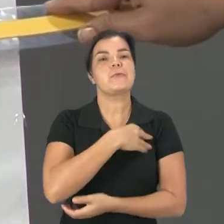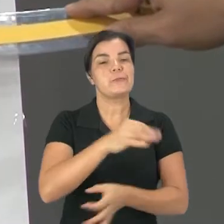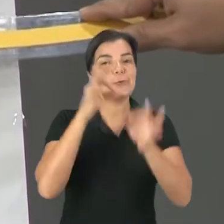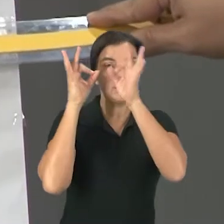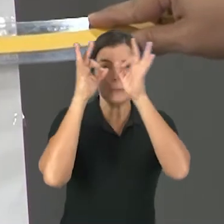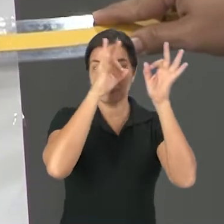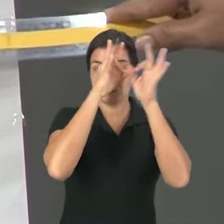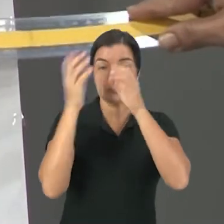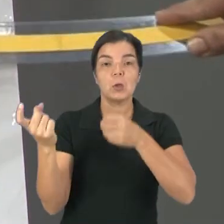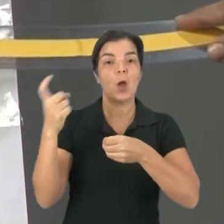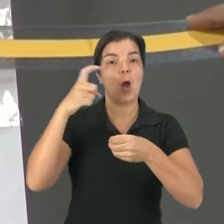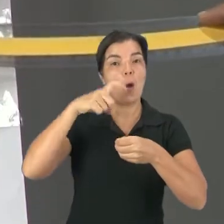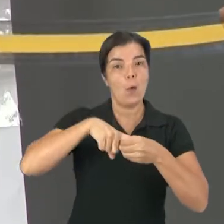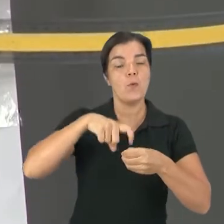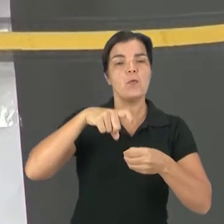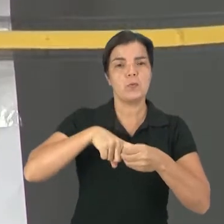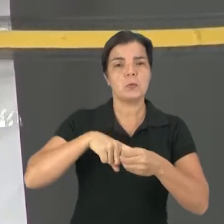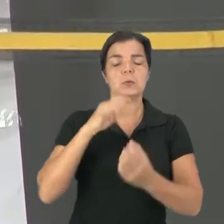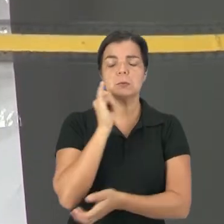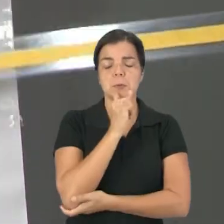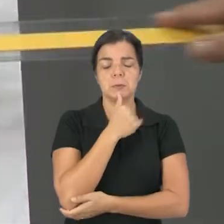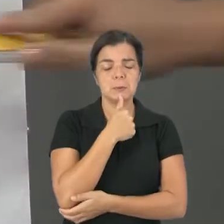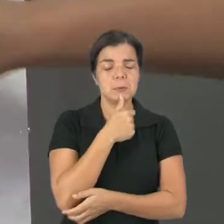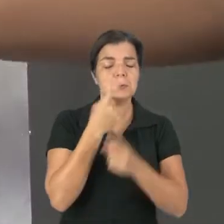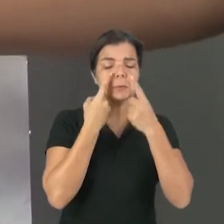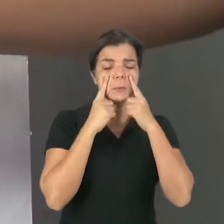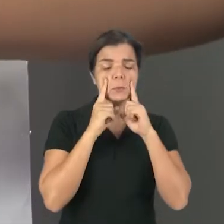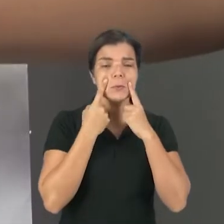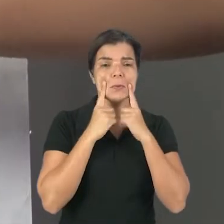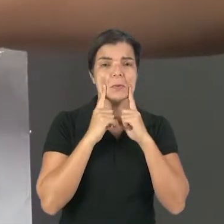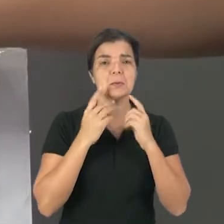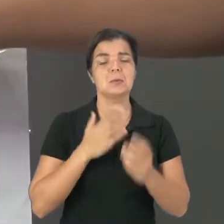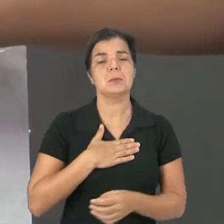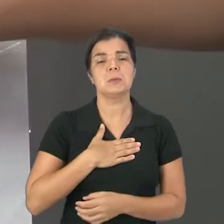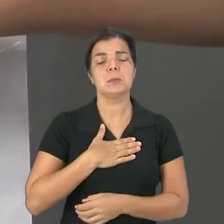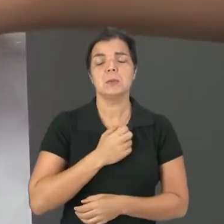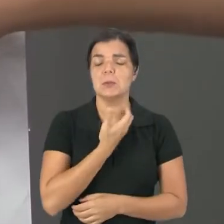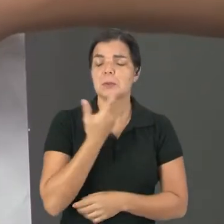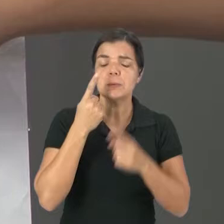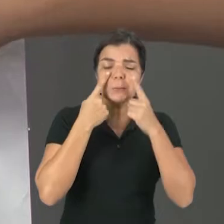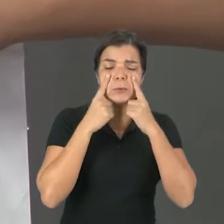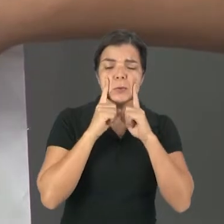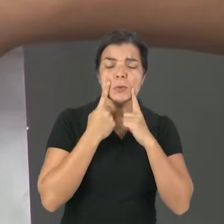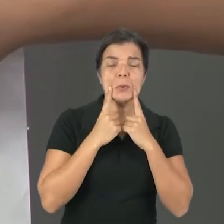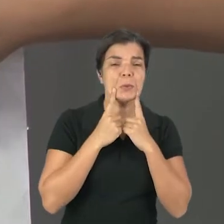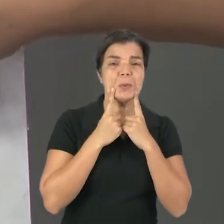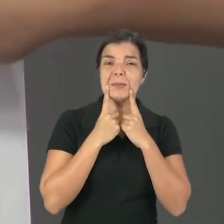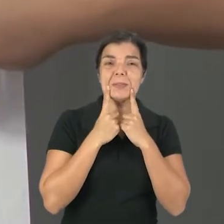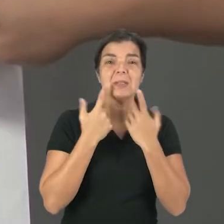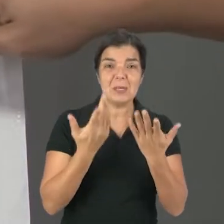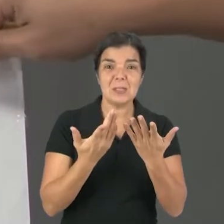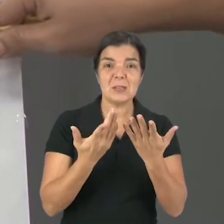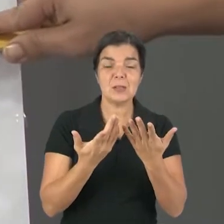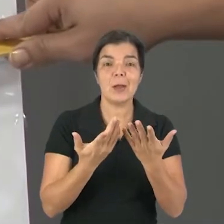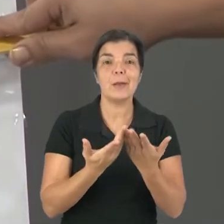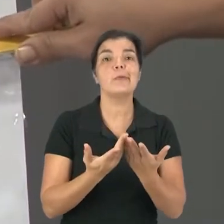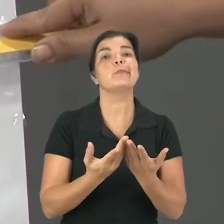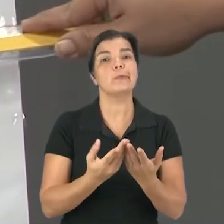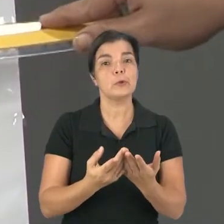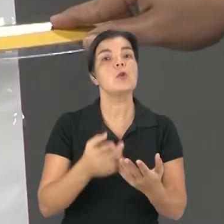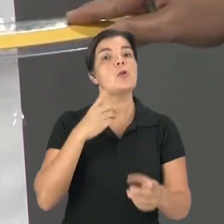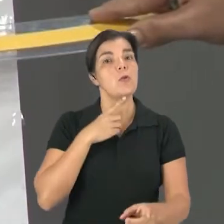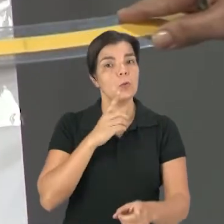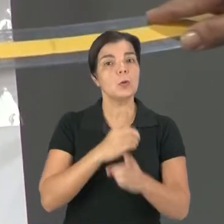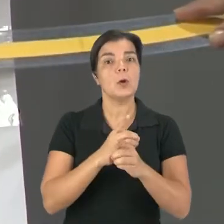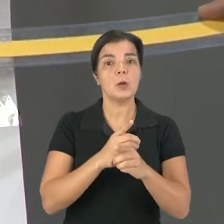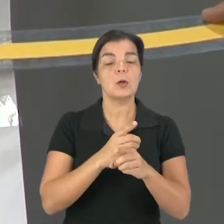Ao regressar à toca, a triste mãe chorou amargamente o desastre e foi ajustar